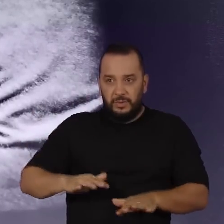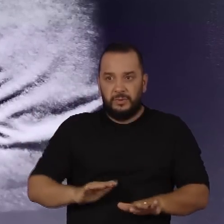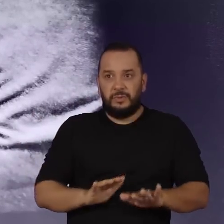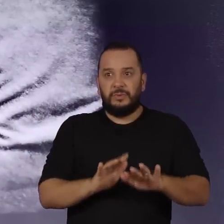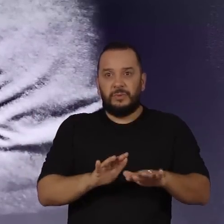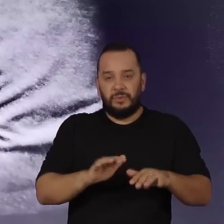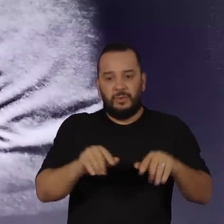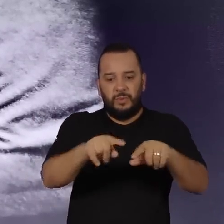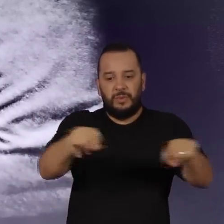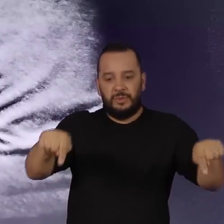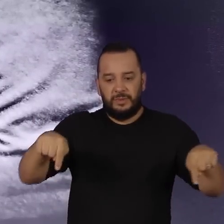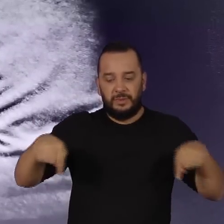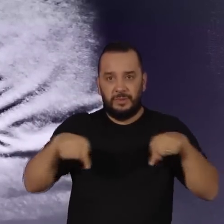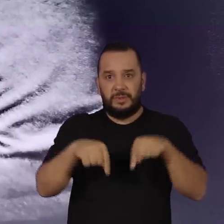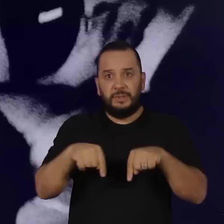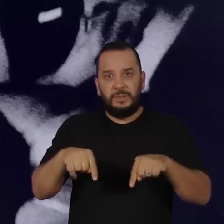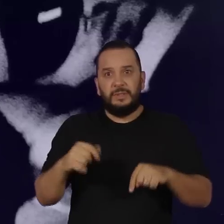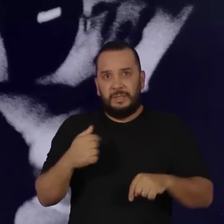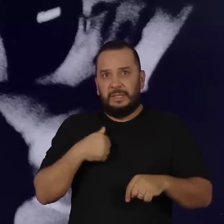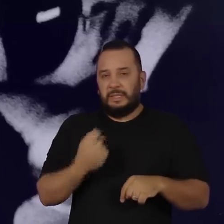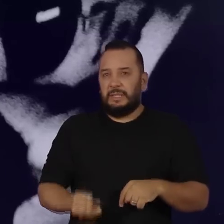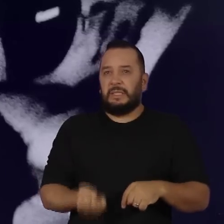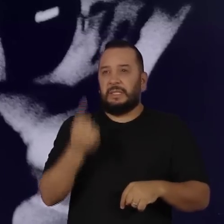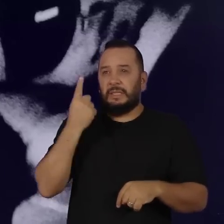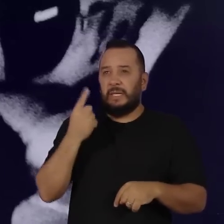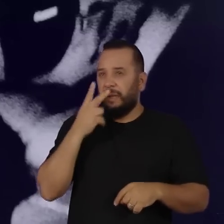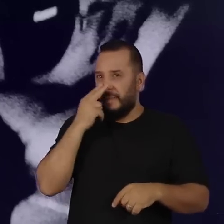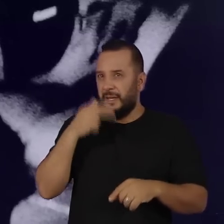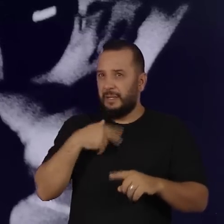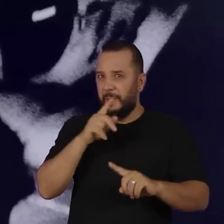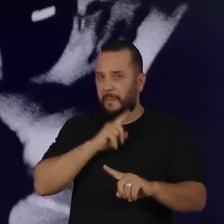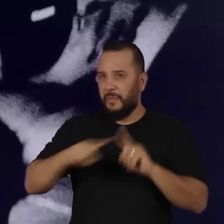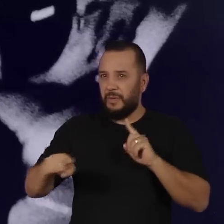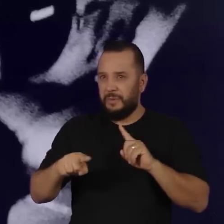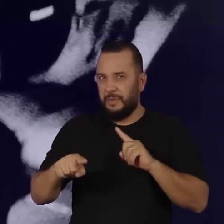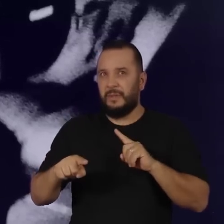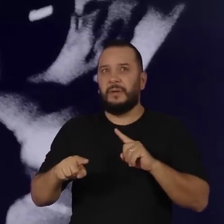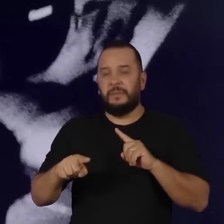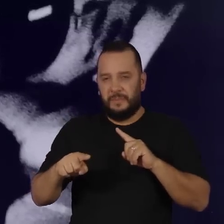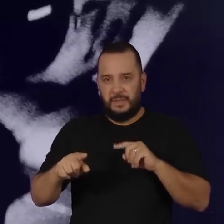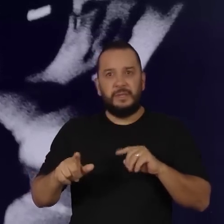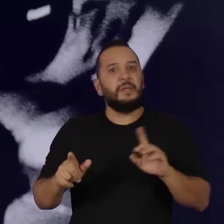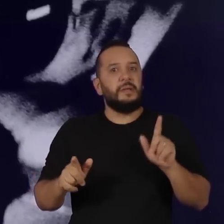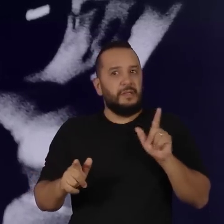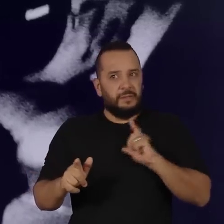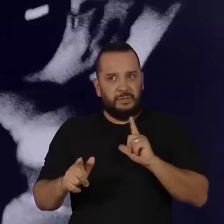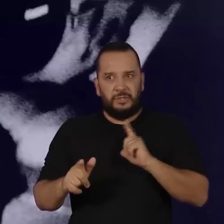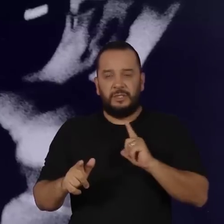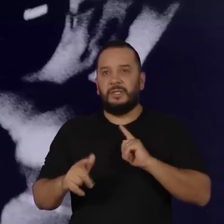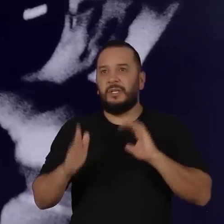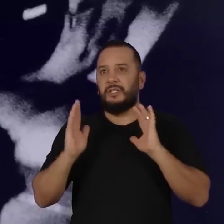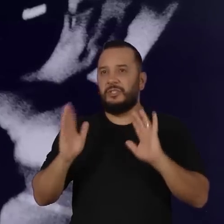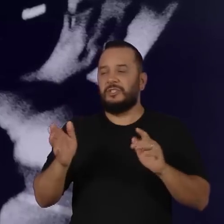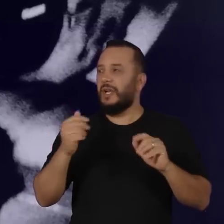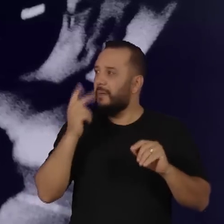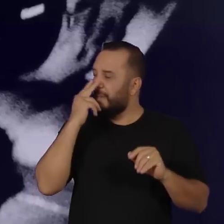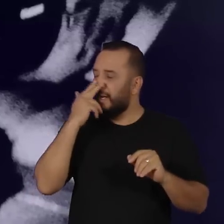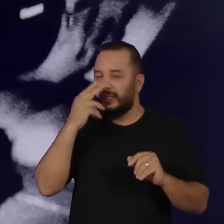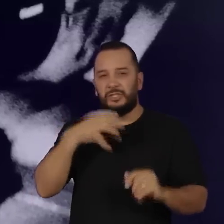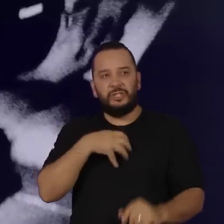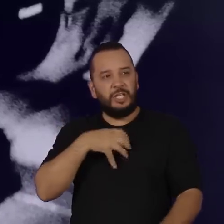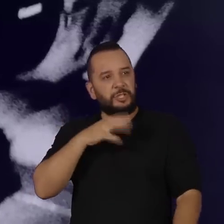lugar estranho, e tinha essa coisa meio proibida. Então tinha já uma atmosfera